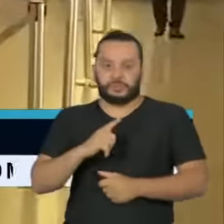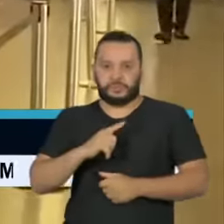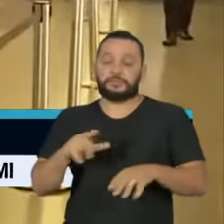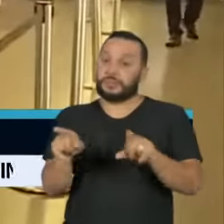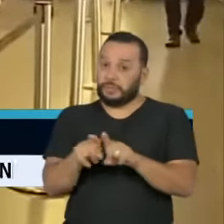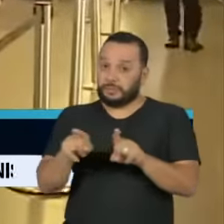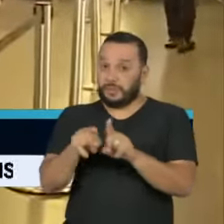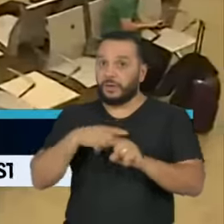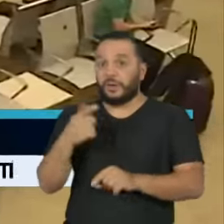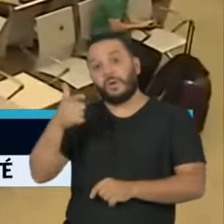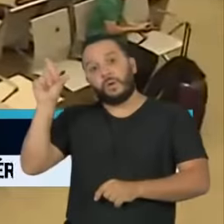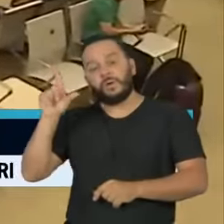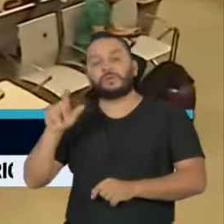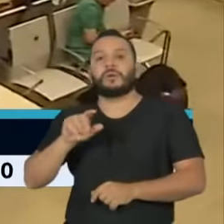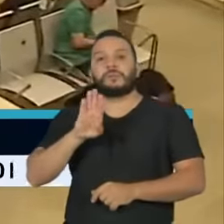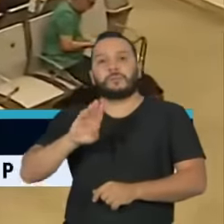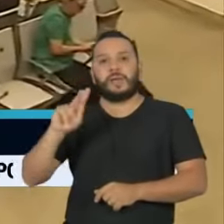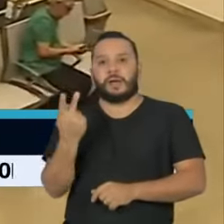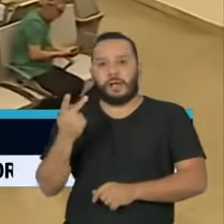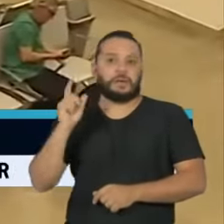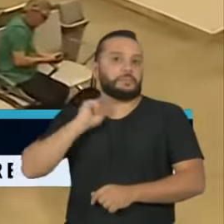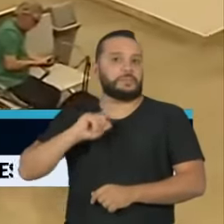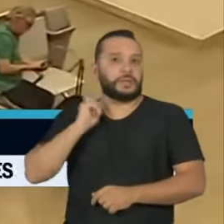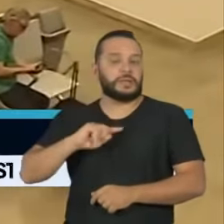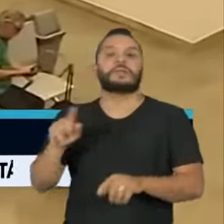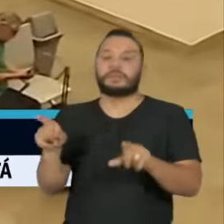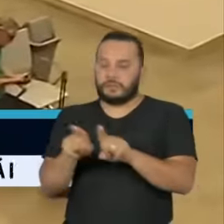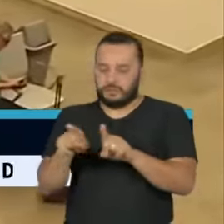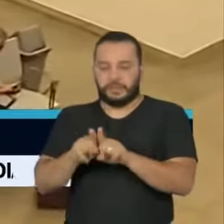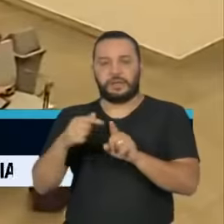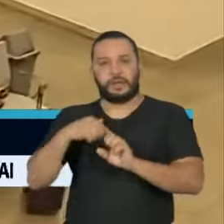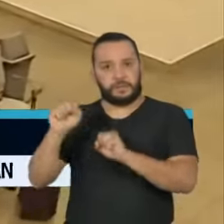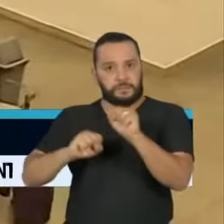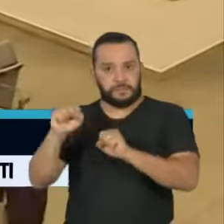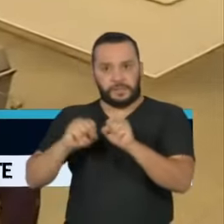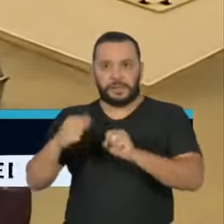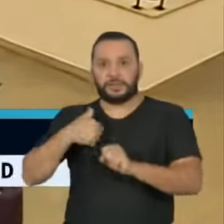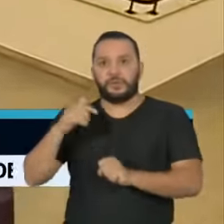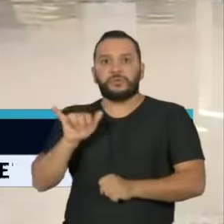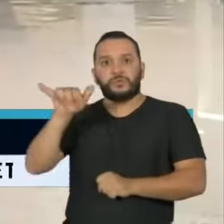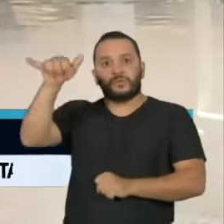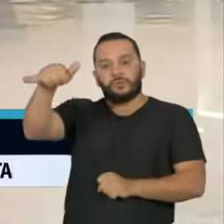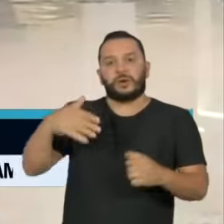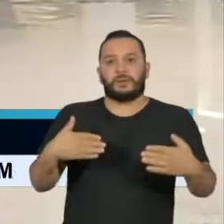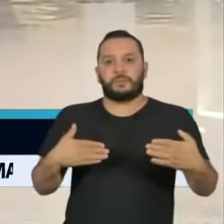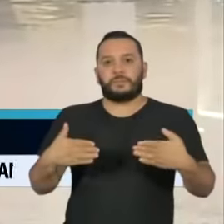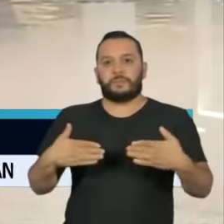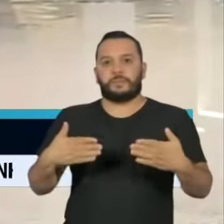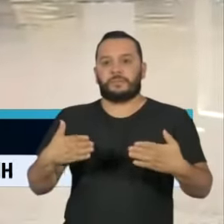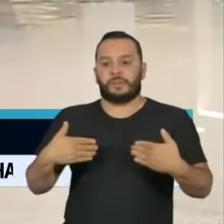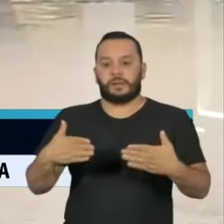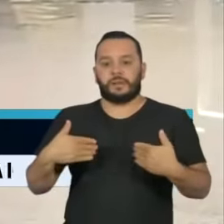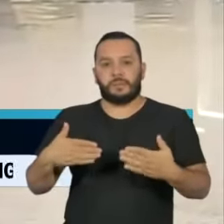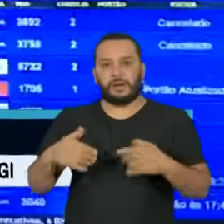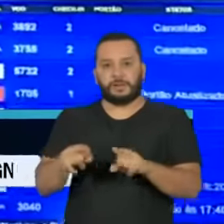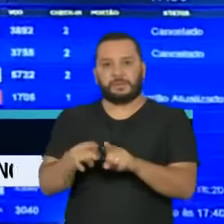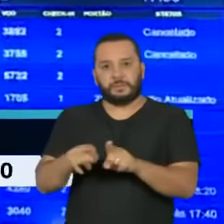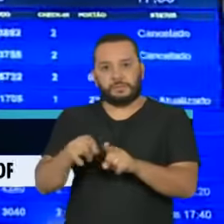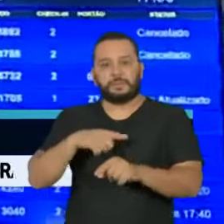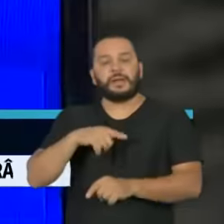Aeroporto Internacional de Belo Horizonte informou que a Copa Airlines suspendeu temporariamente os voos para o Panamá. TAP, Air Portugal e Azul